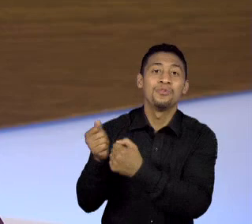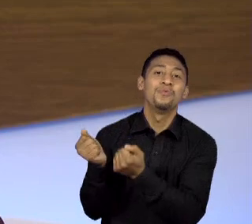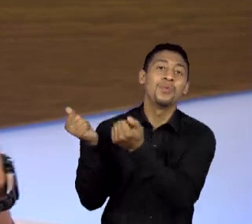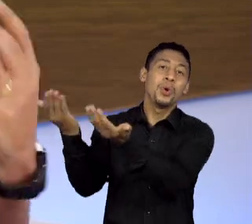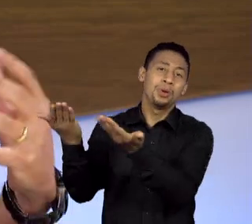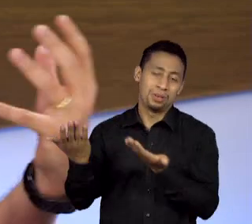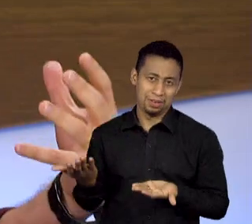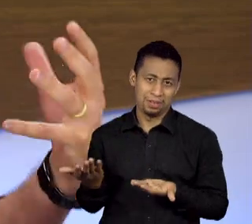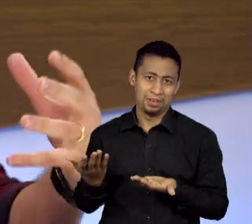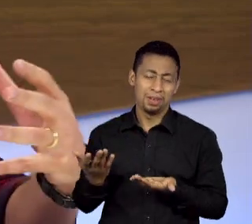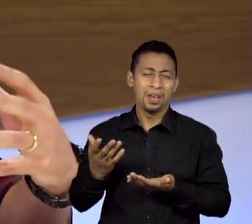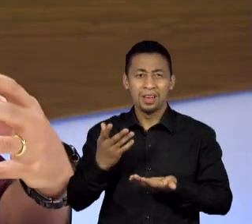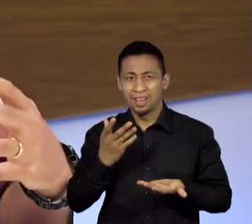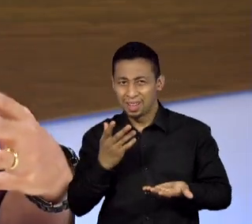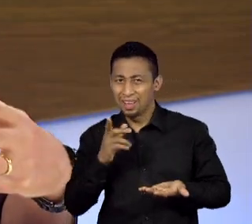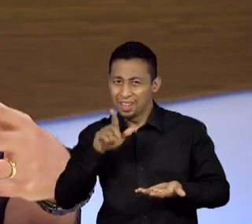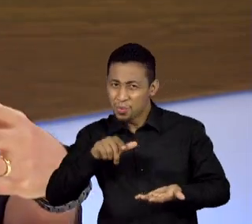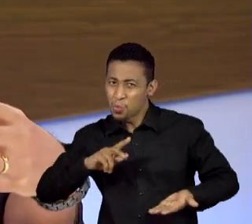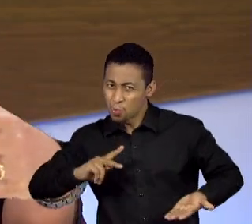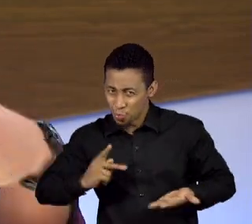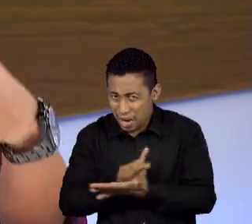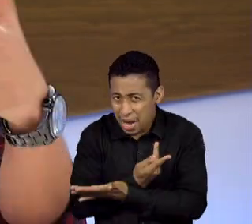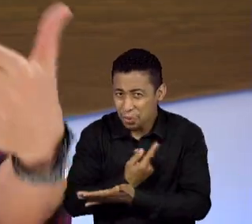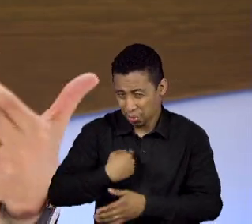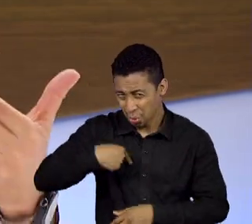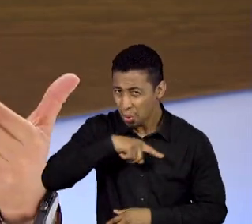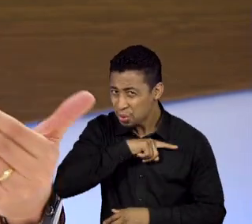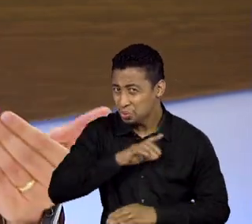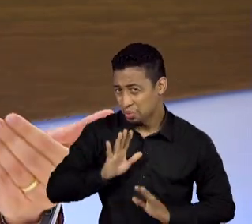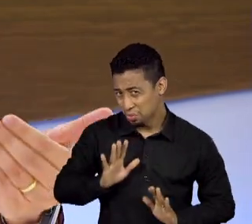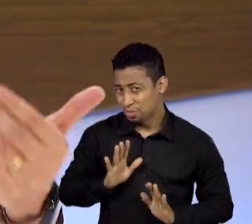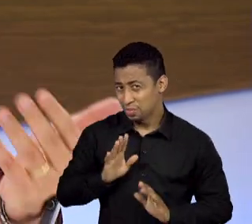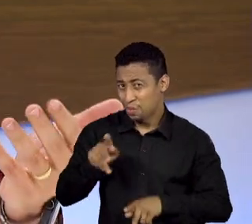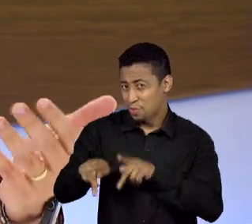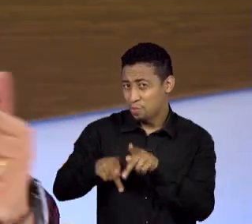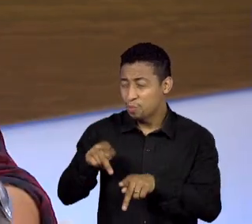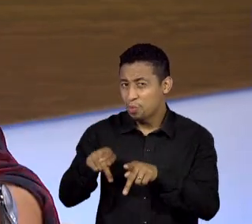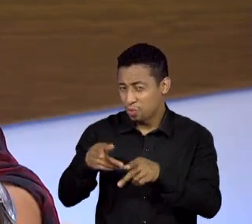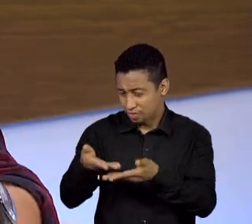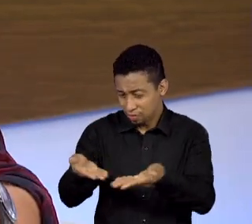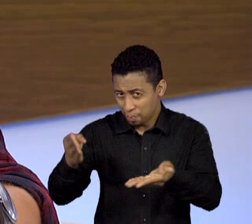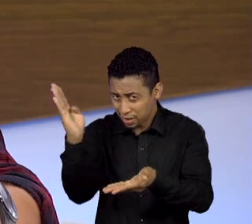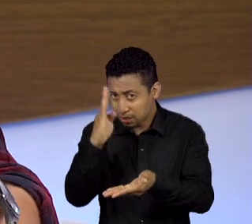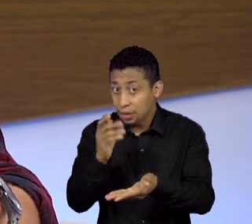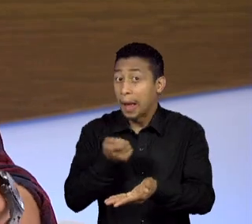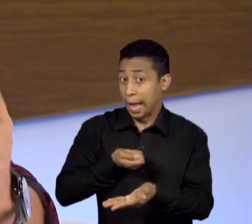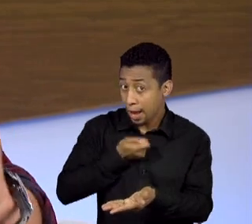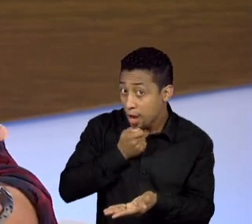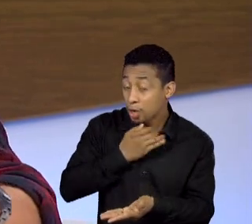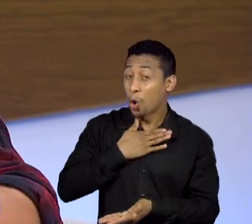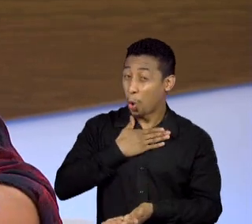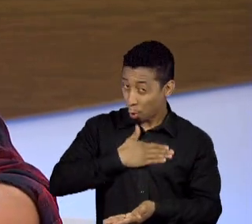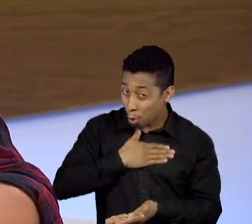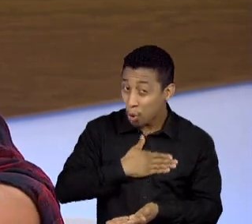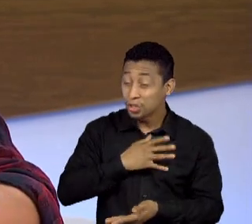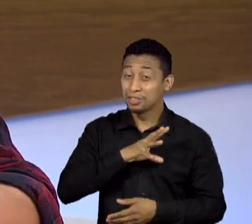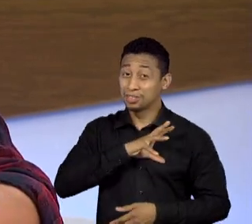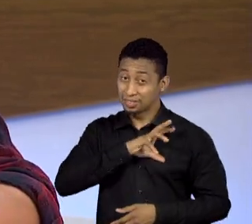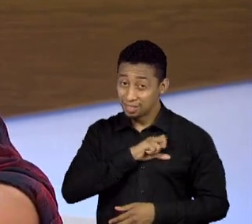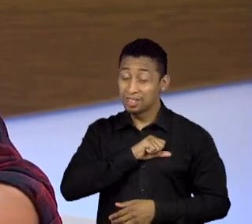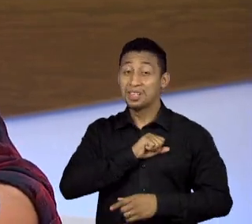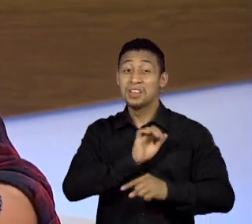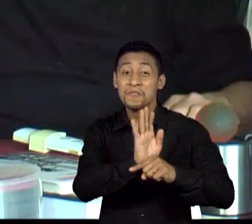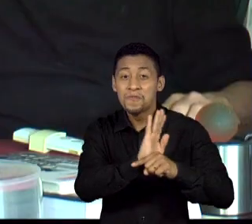geracional nosso, de como a gente sempre amou o audiovisual brasileiro, se ainda existe essa paixão do público pelo que é produzido em audiovisual no